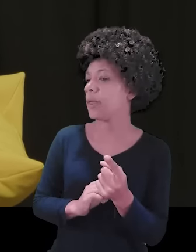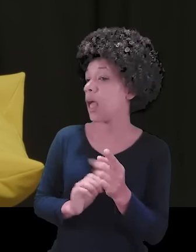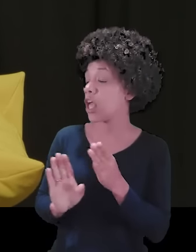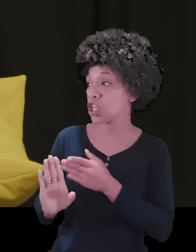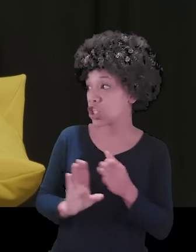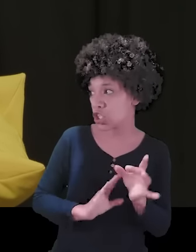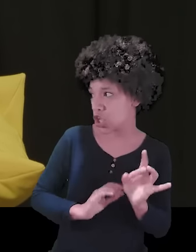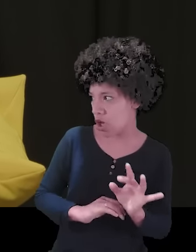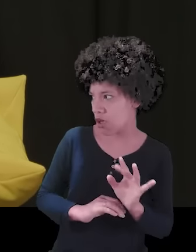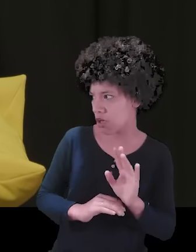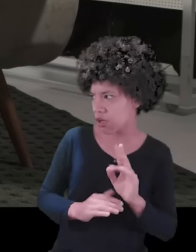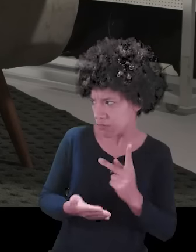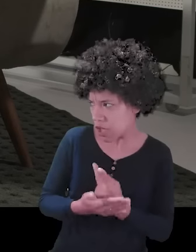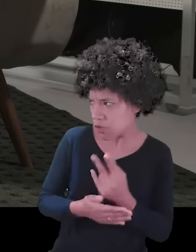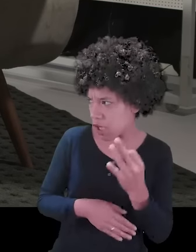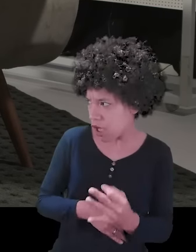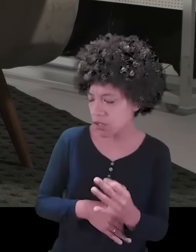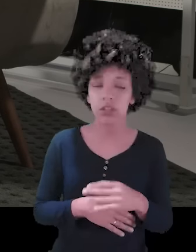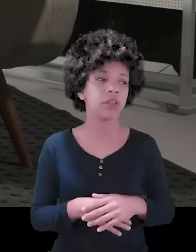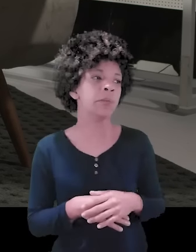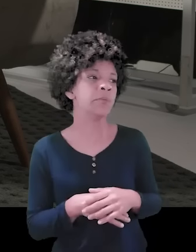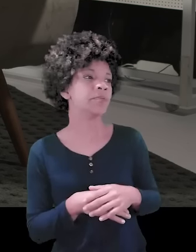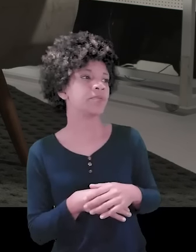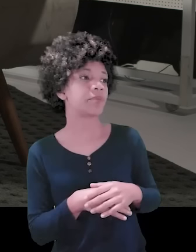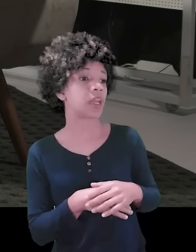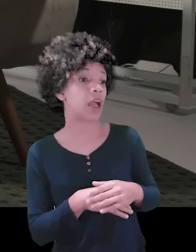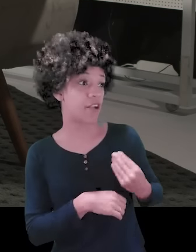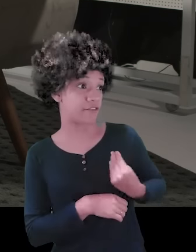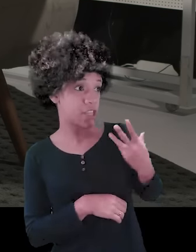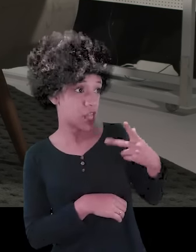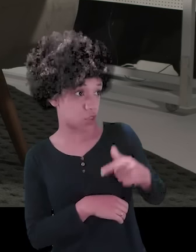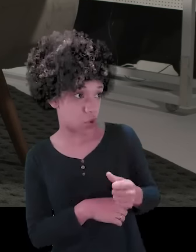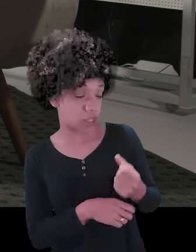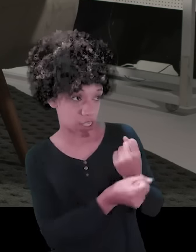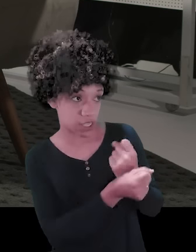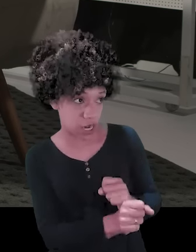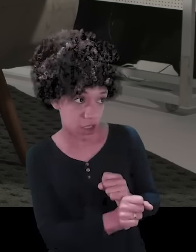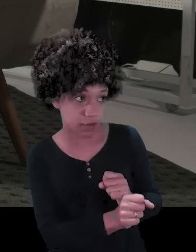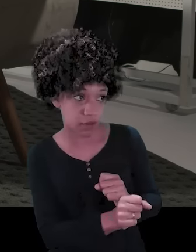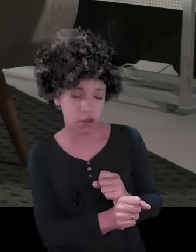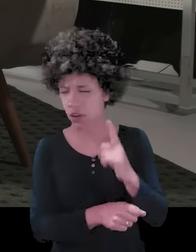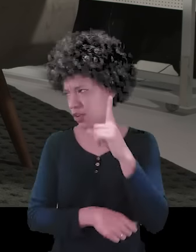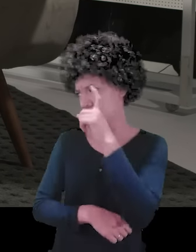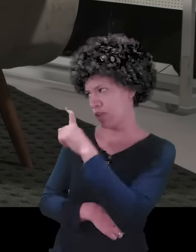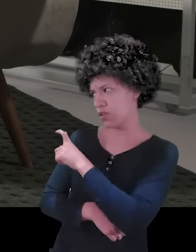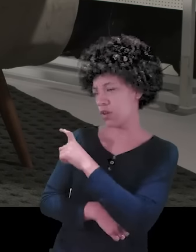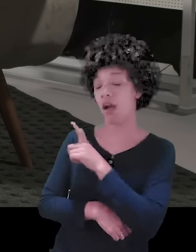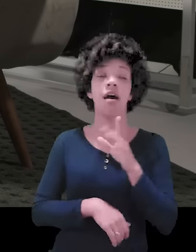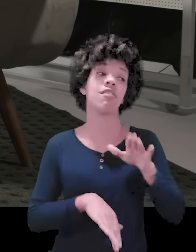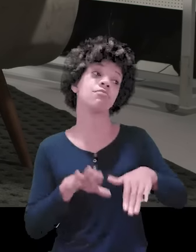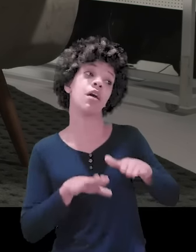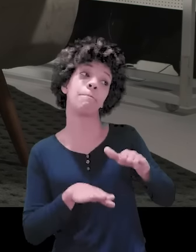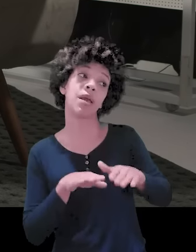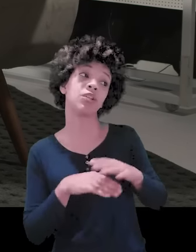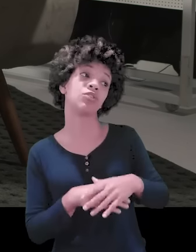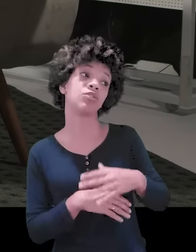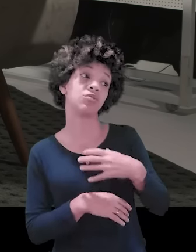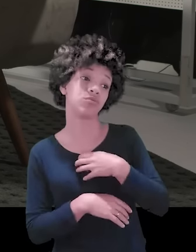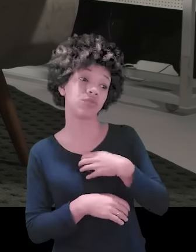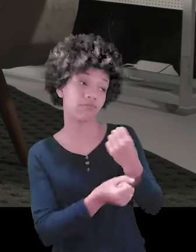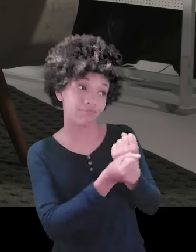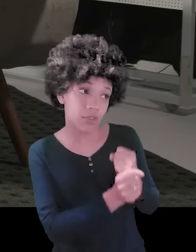tô certo ou to errado digo que a pessoa passa a vida inteira trava lixo depende do tipo